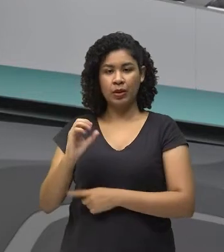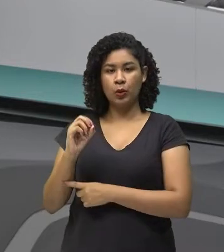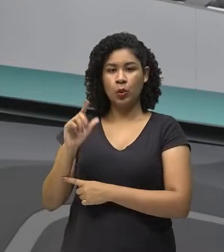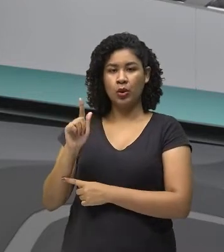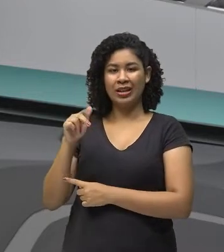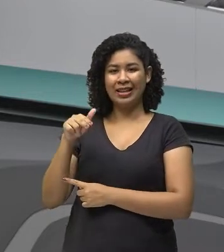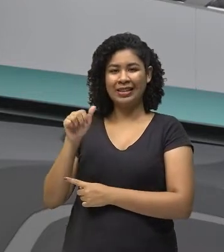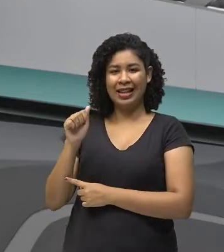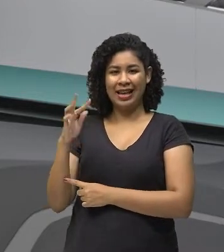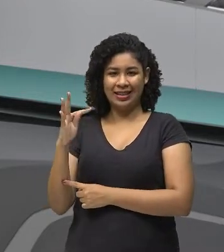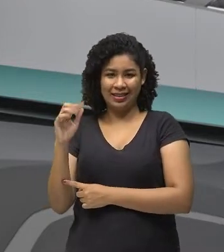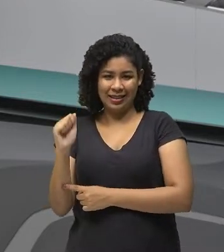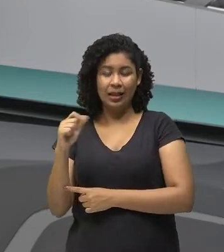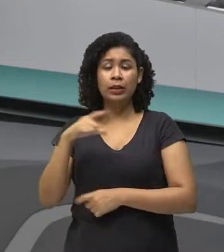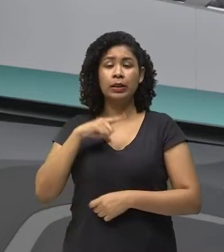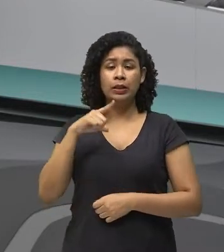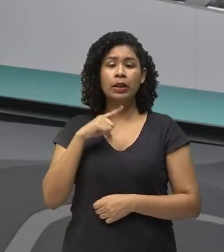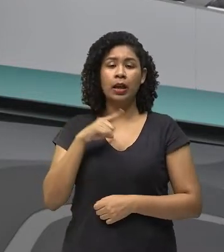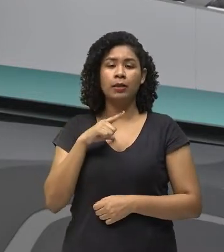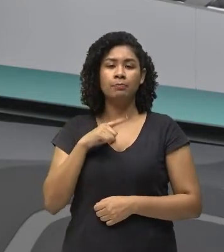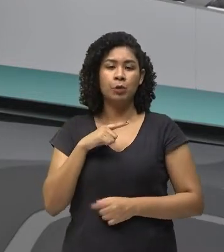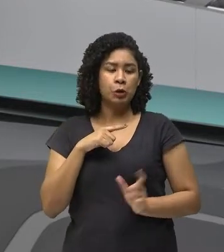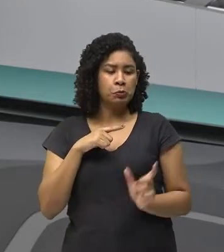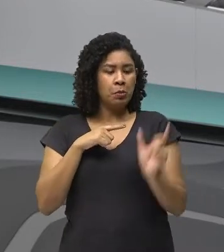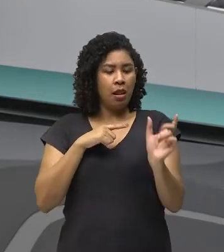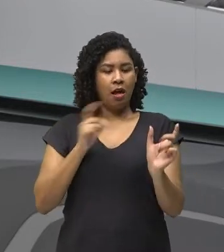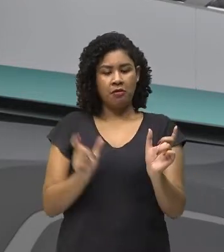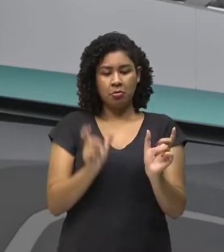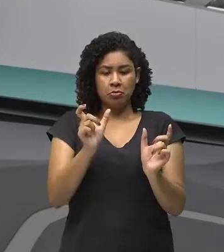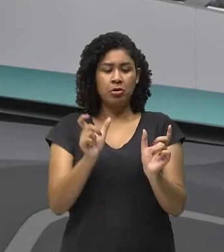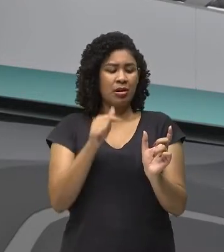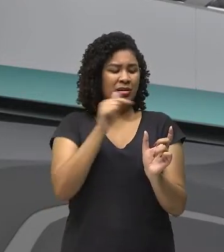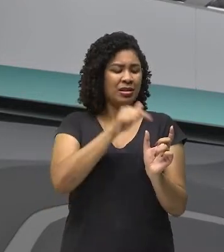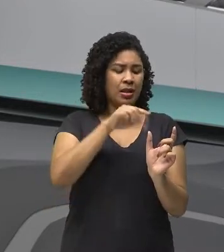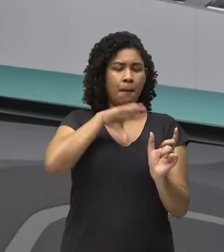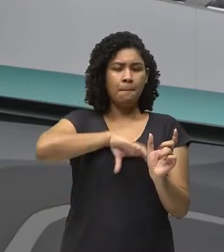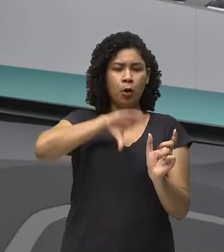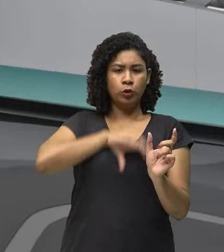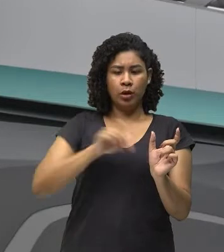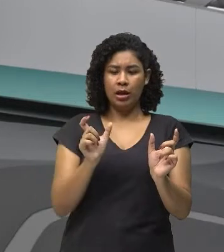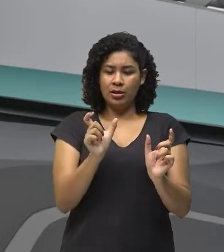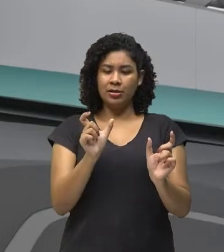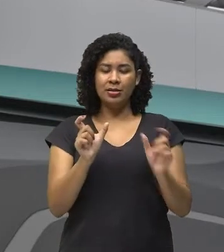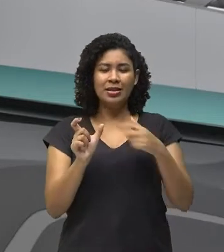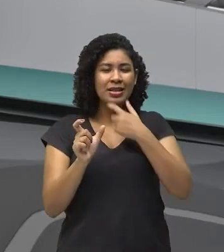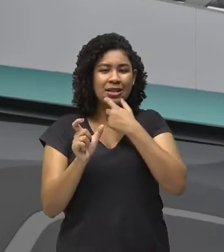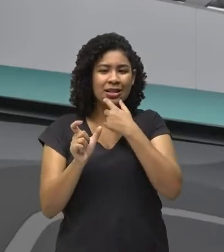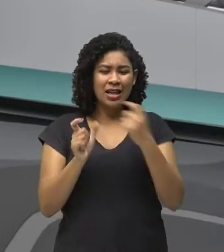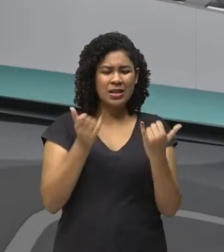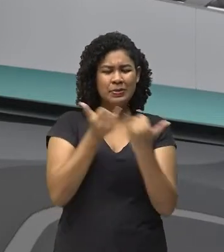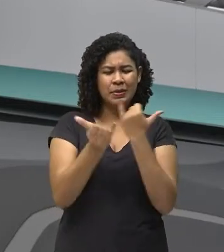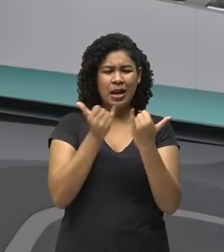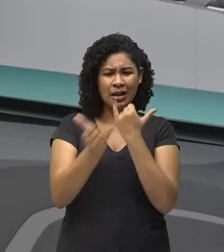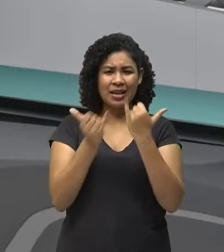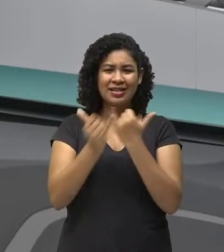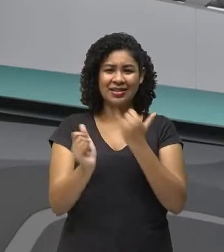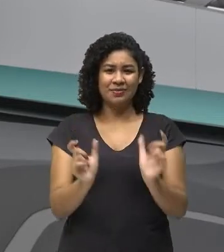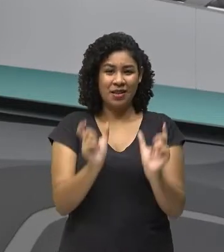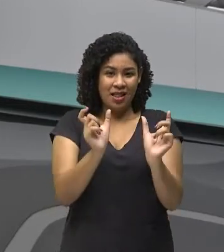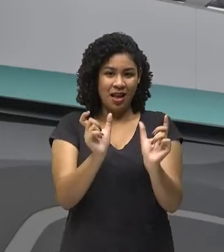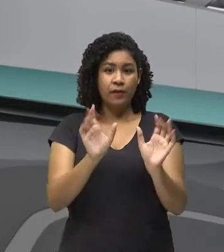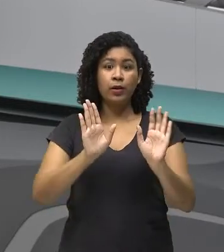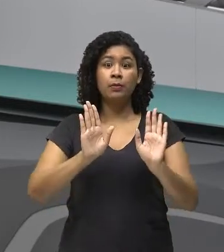que é super parecida com o português. Por exemplo, independência, em inglês você tem independence. Então, é só no finalzinho que muda,